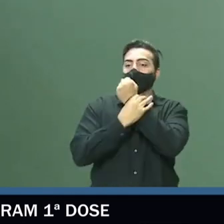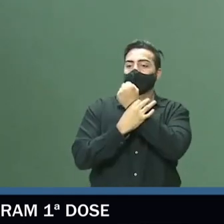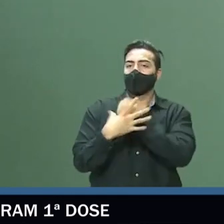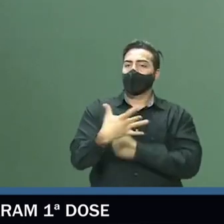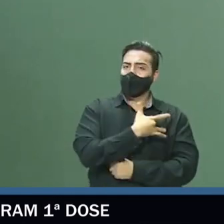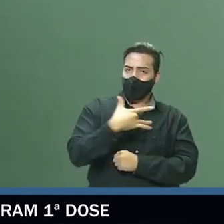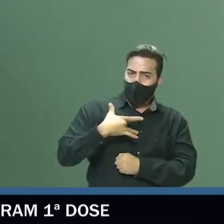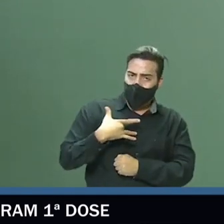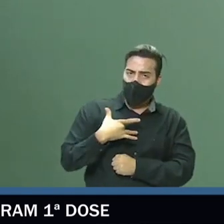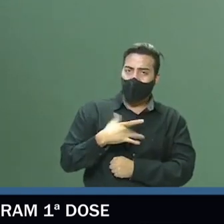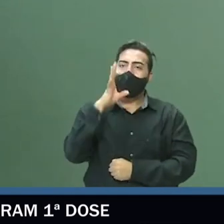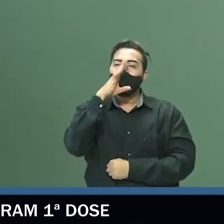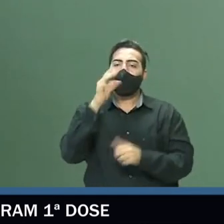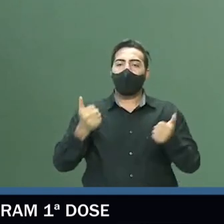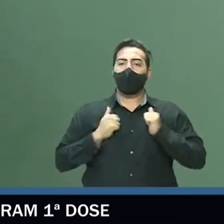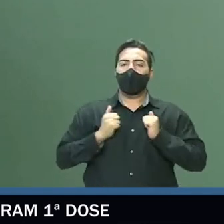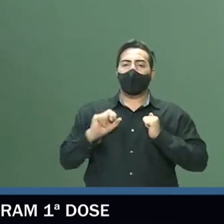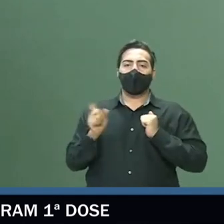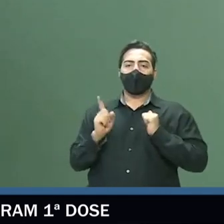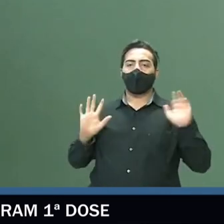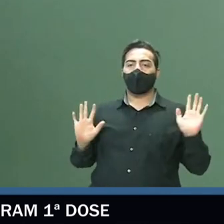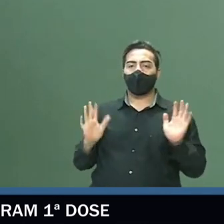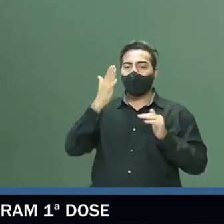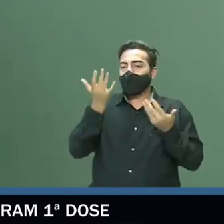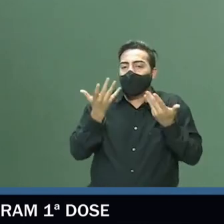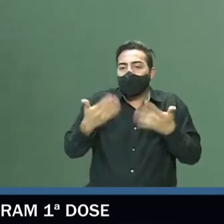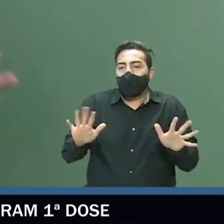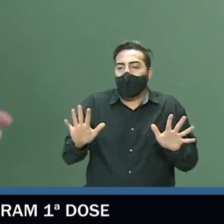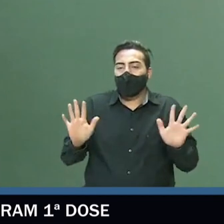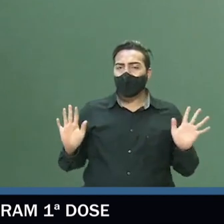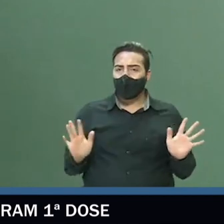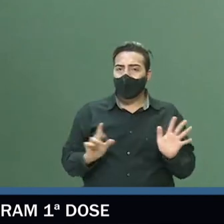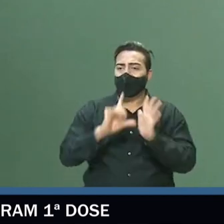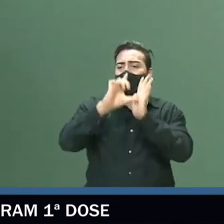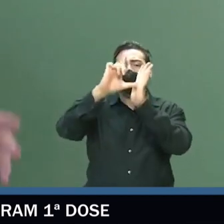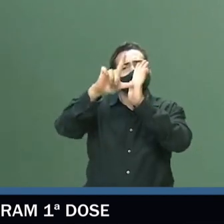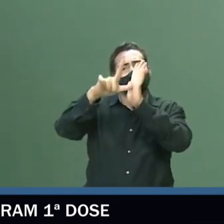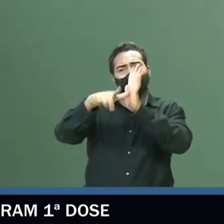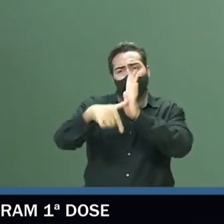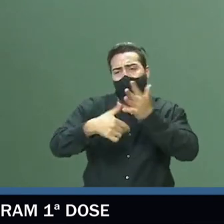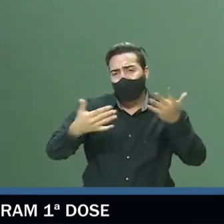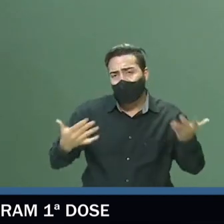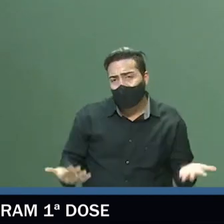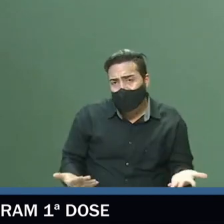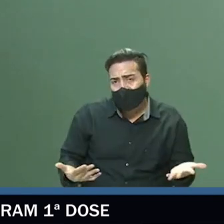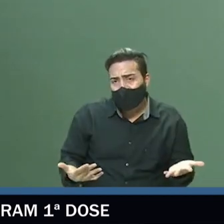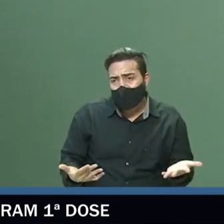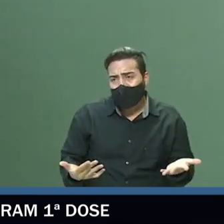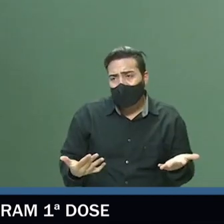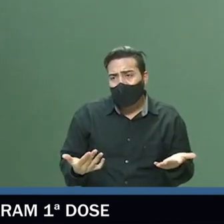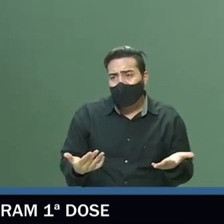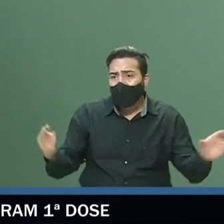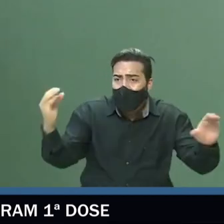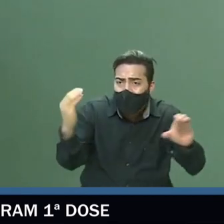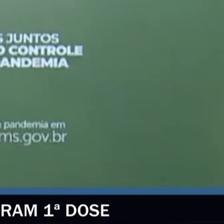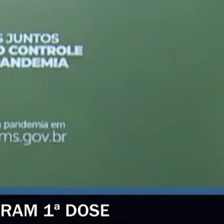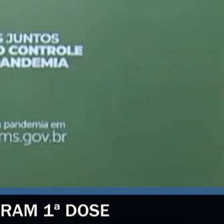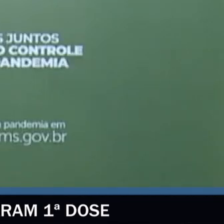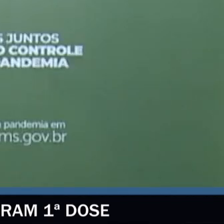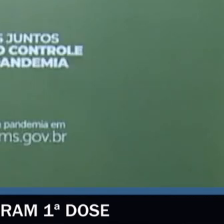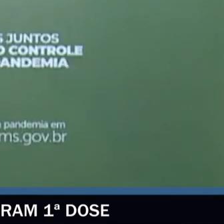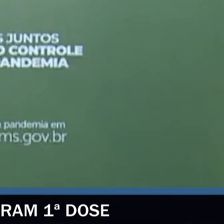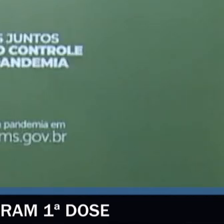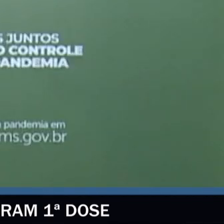eficazes, e essa teme não buscar vacinas, logicamente, retarda o processo da chamada nova